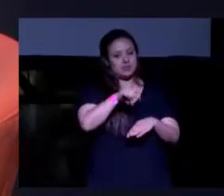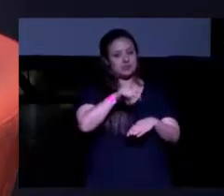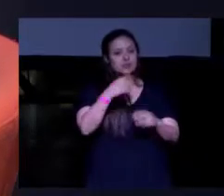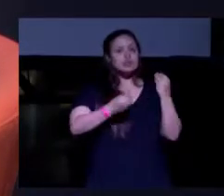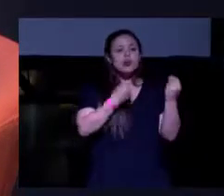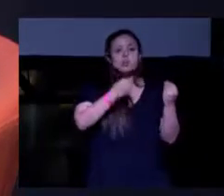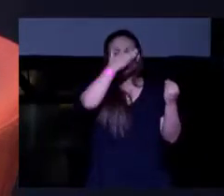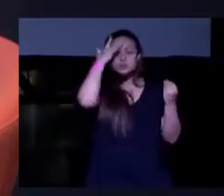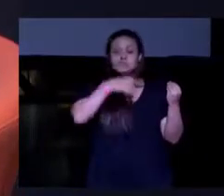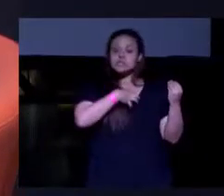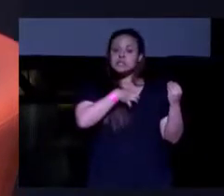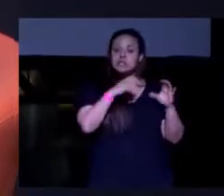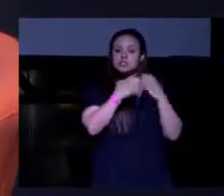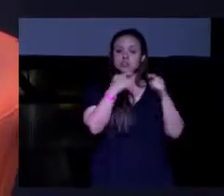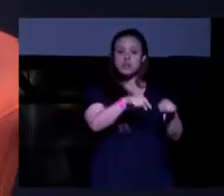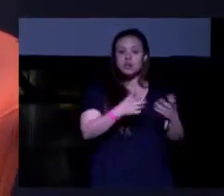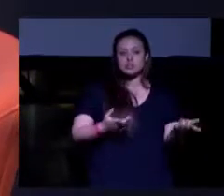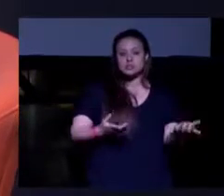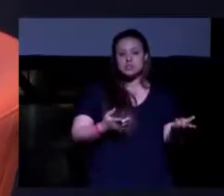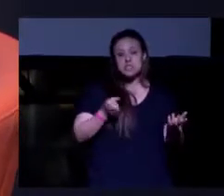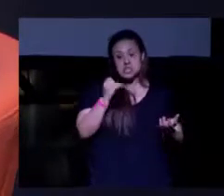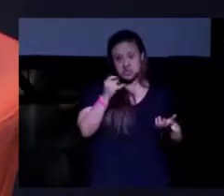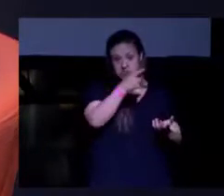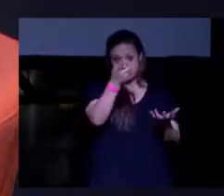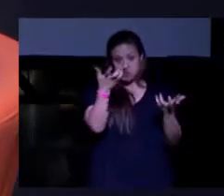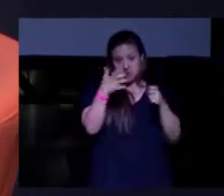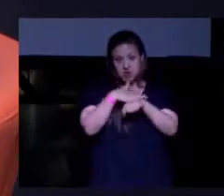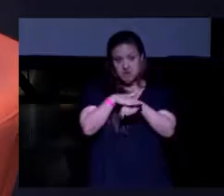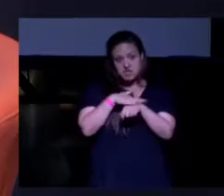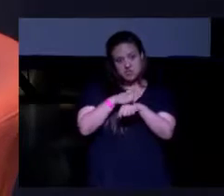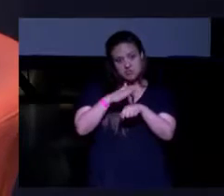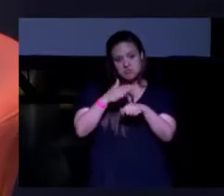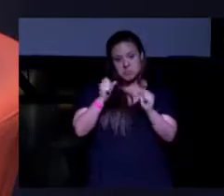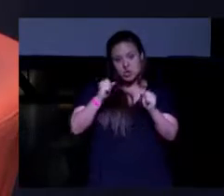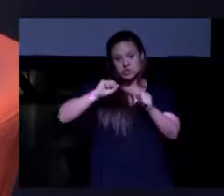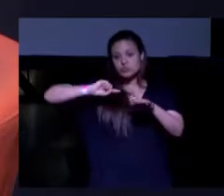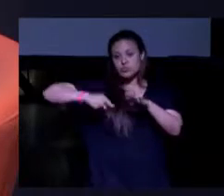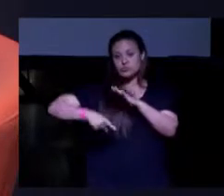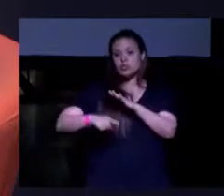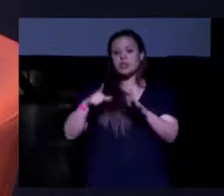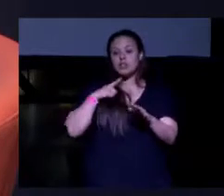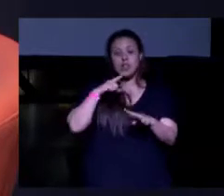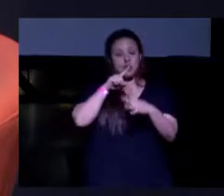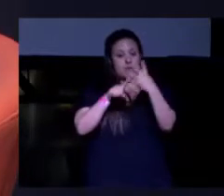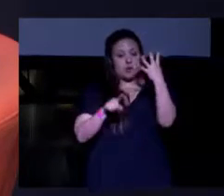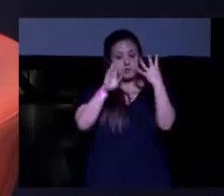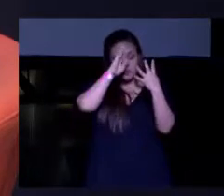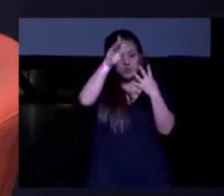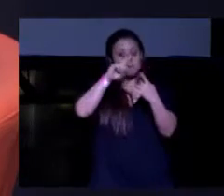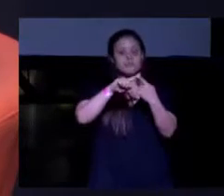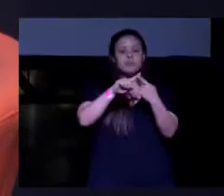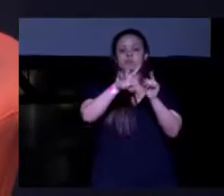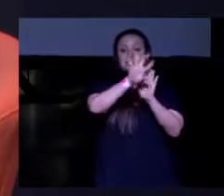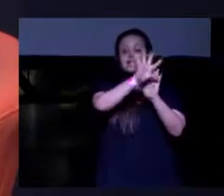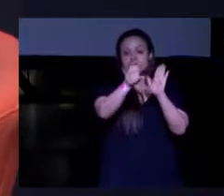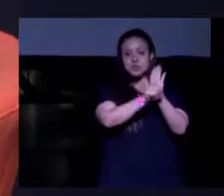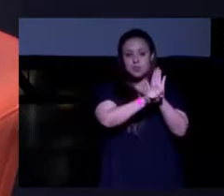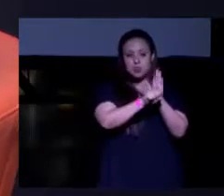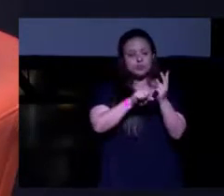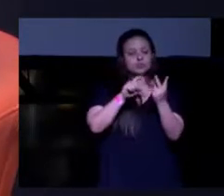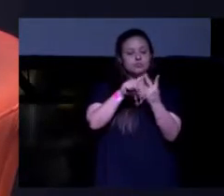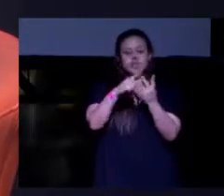E depois a gente pode, quem quiser conversar sobre isso melhor, a gente pode aprofundar mais. Mas 4 pilares, que é símbolo, influência